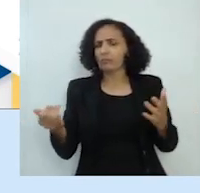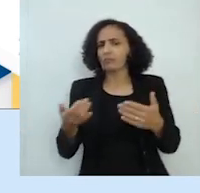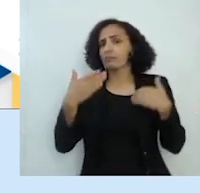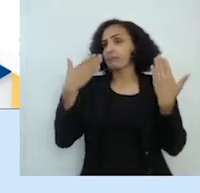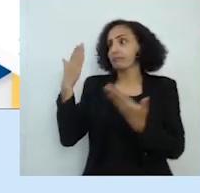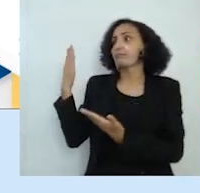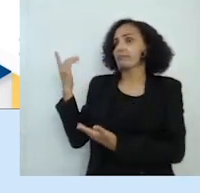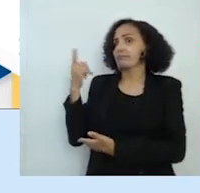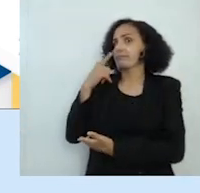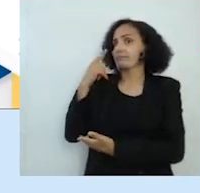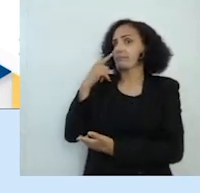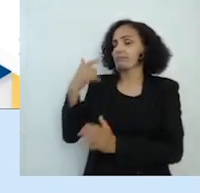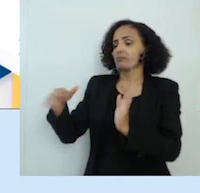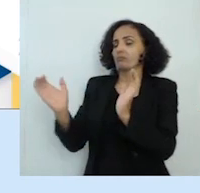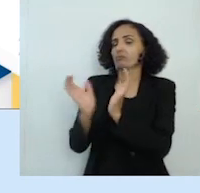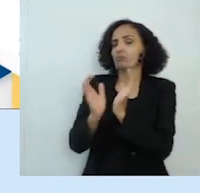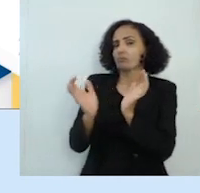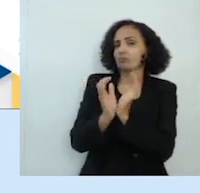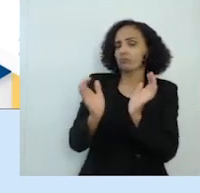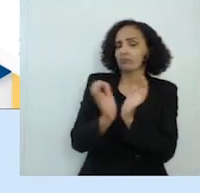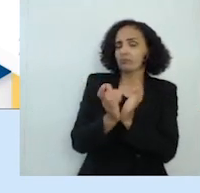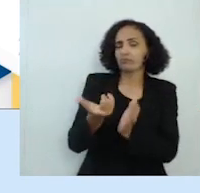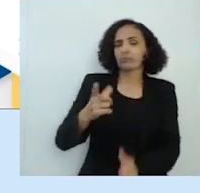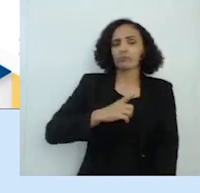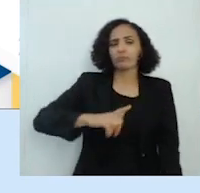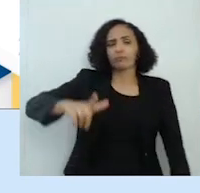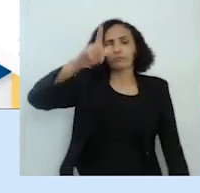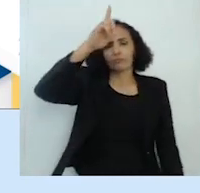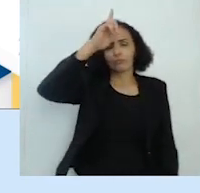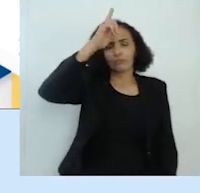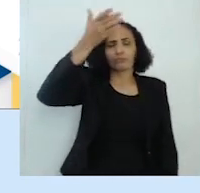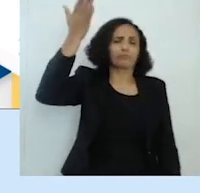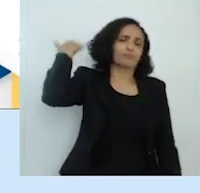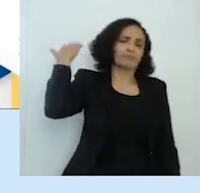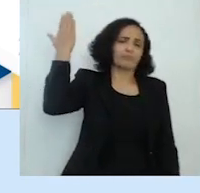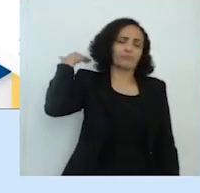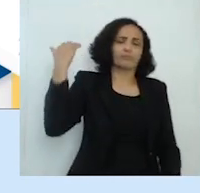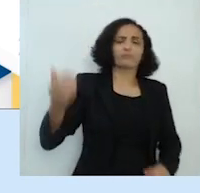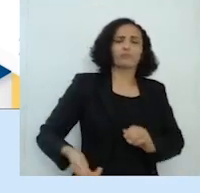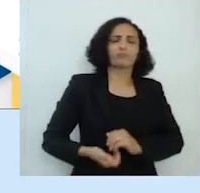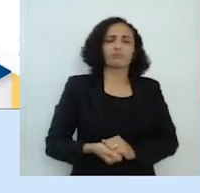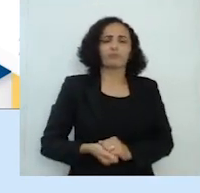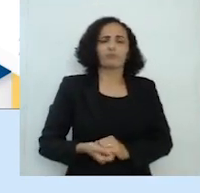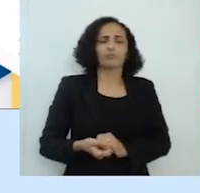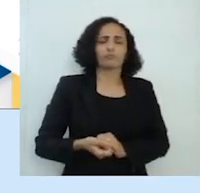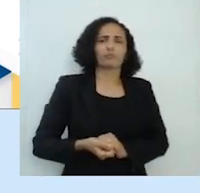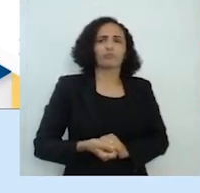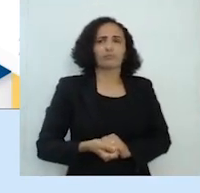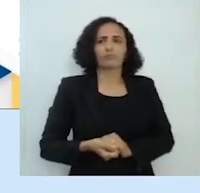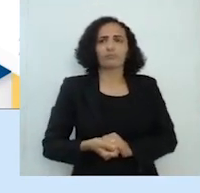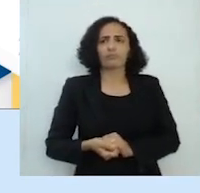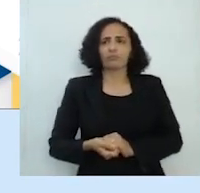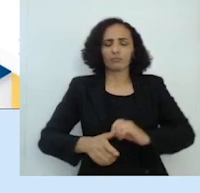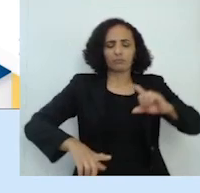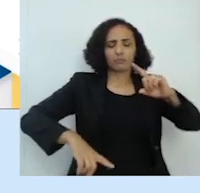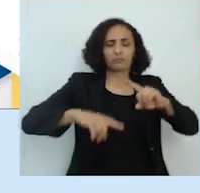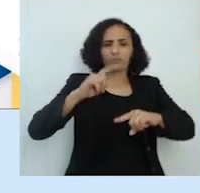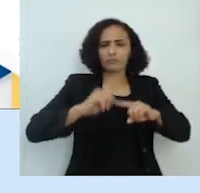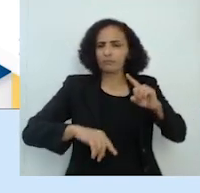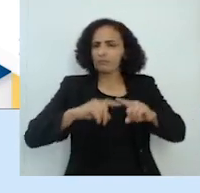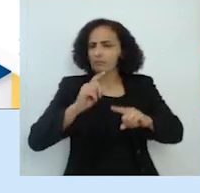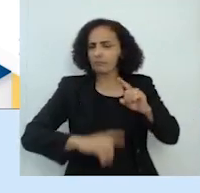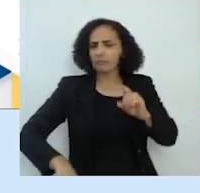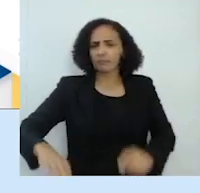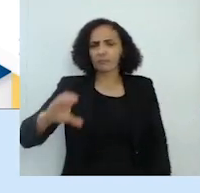Era um grupo que tinha lá na Alemanha naquela época, tá, meus amores? Corporativismo, materialismo, dialetos.